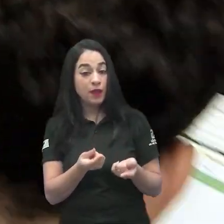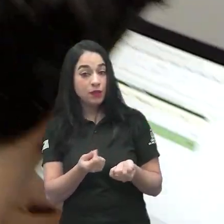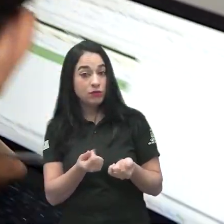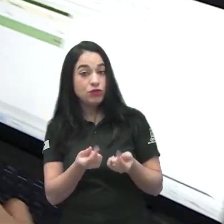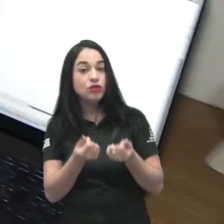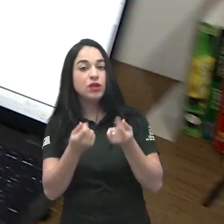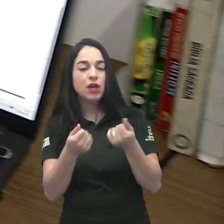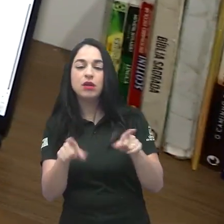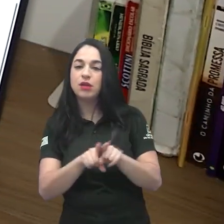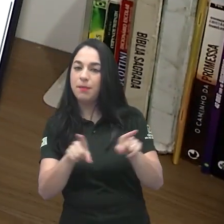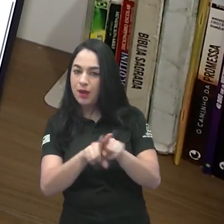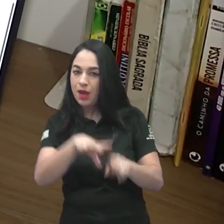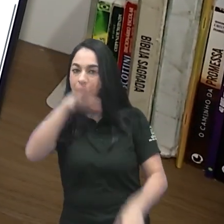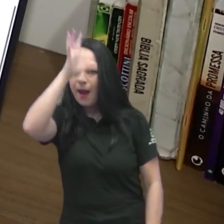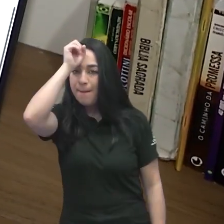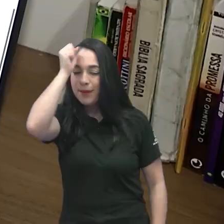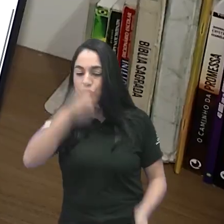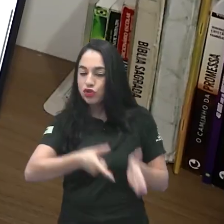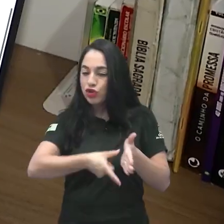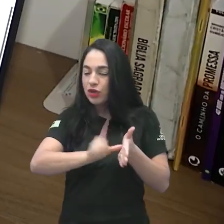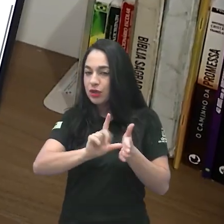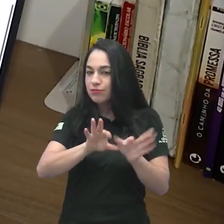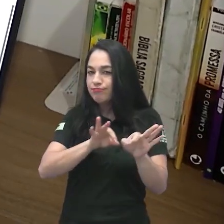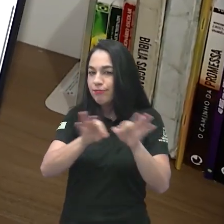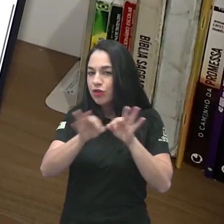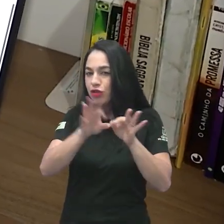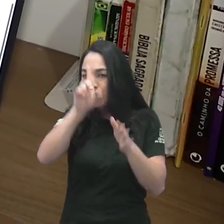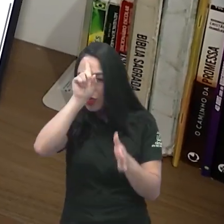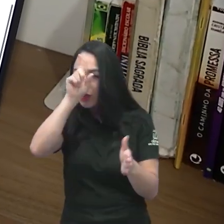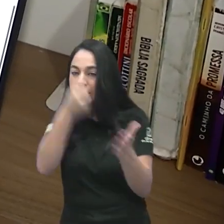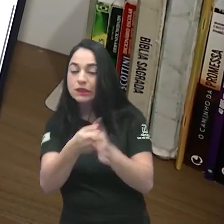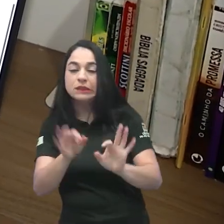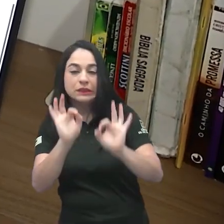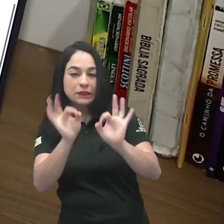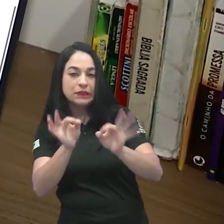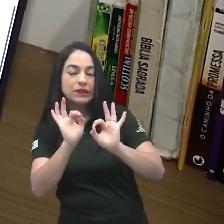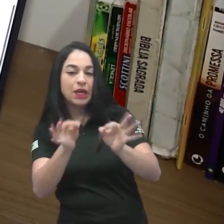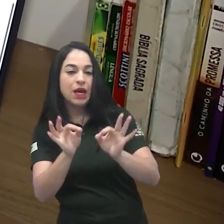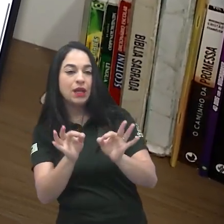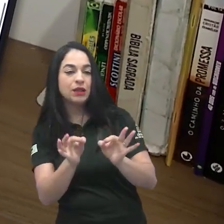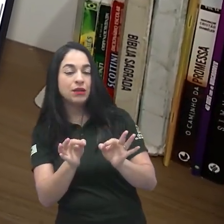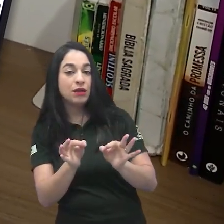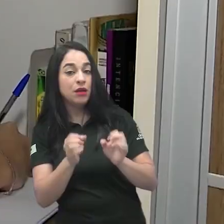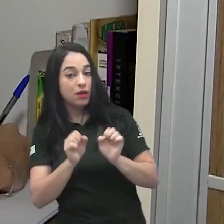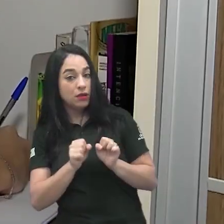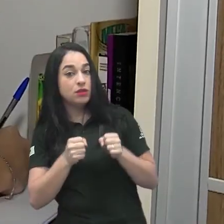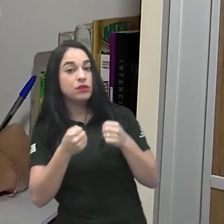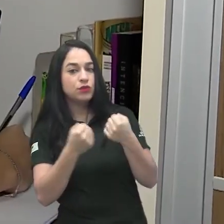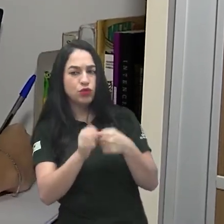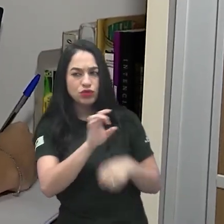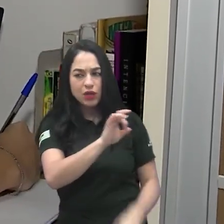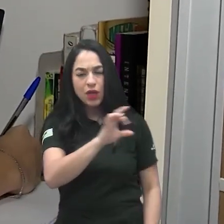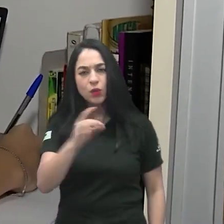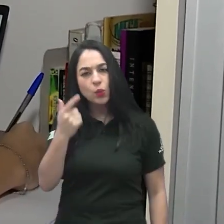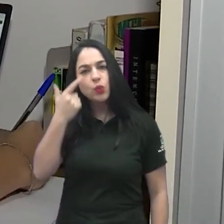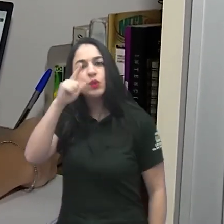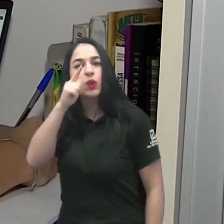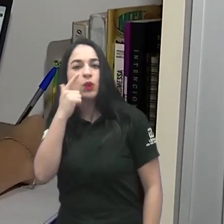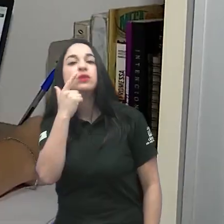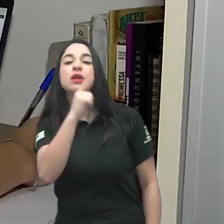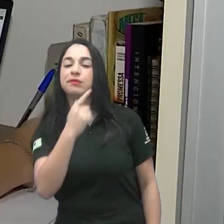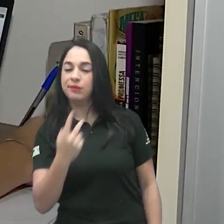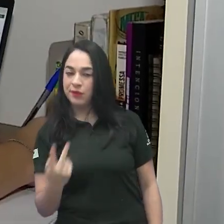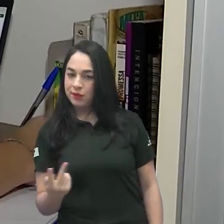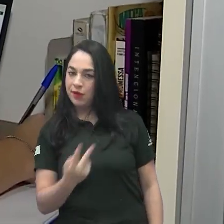aos filhos que lidar com o dinheiro é também aprender a planejar, fazer escolhas e valorizar o